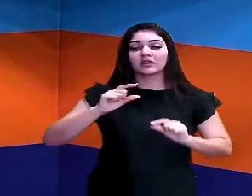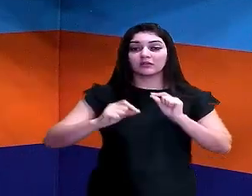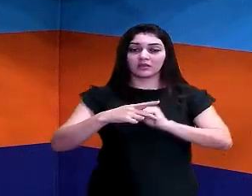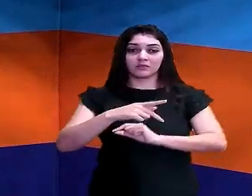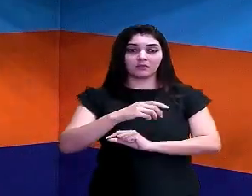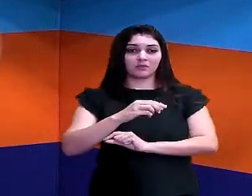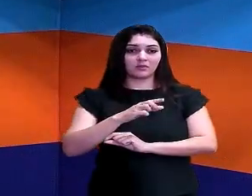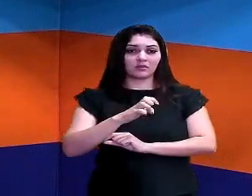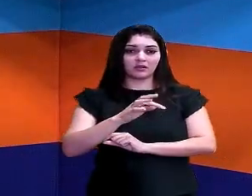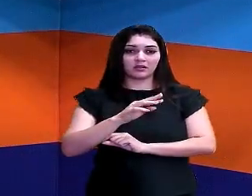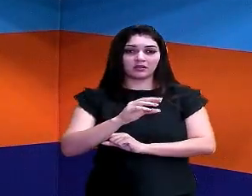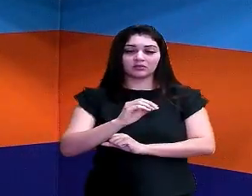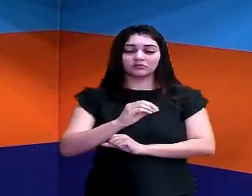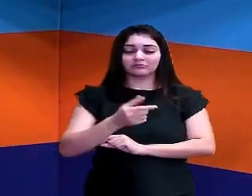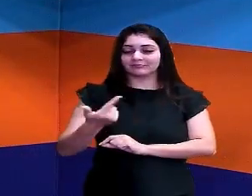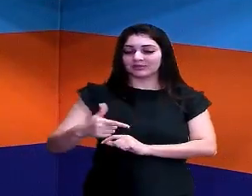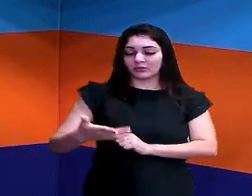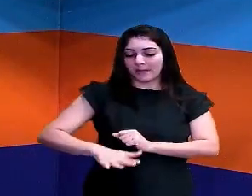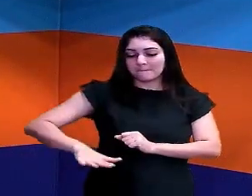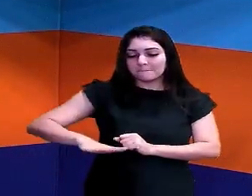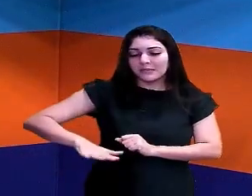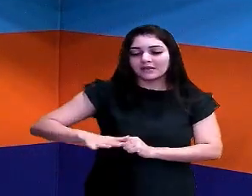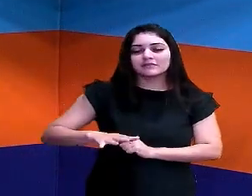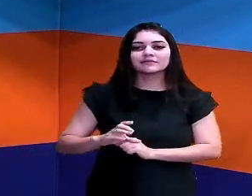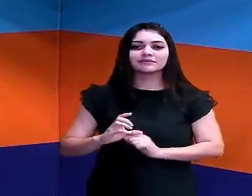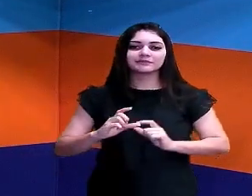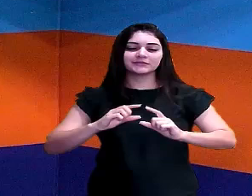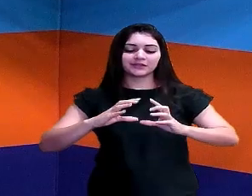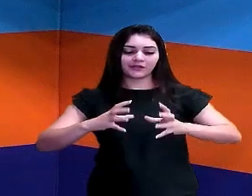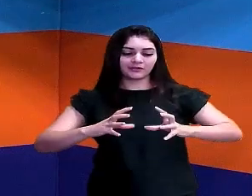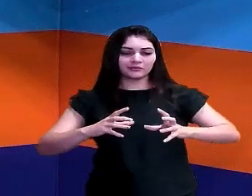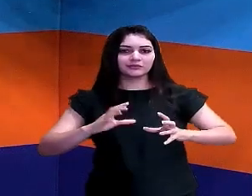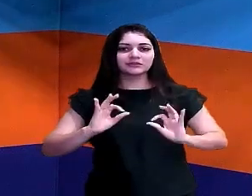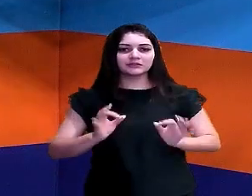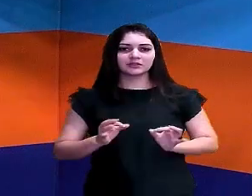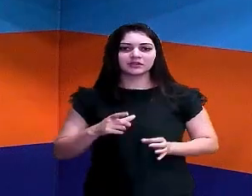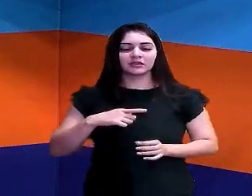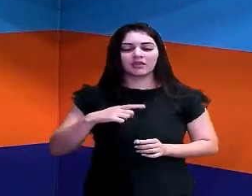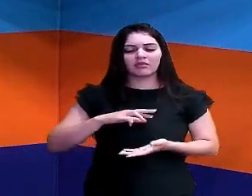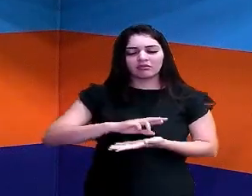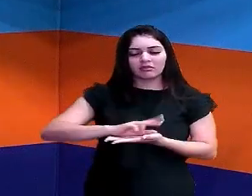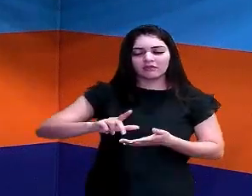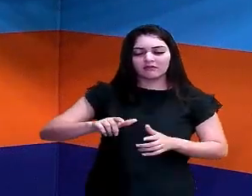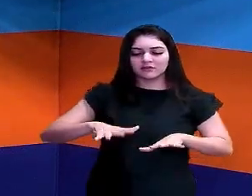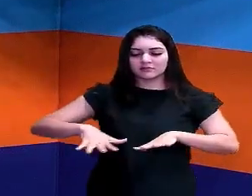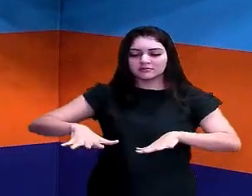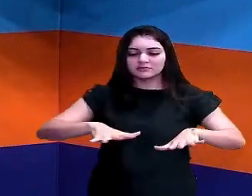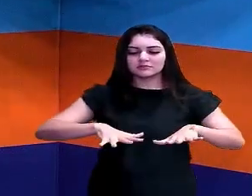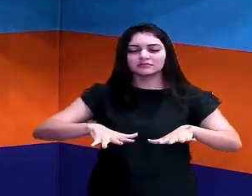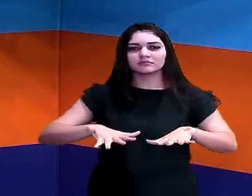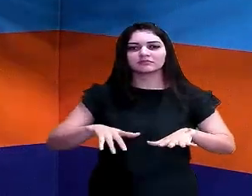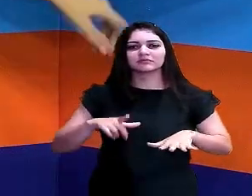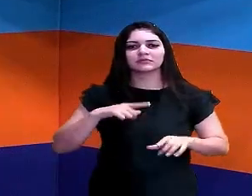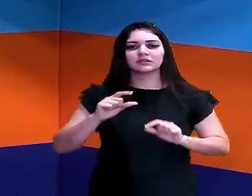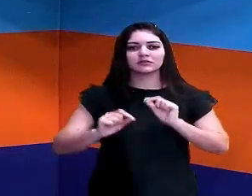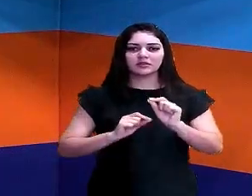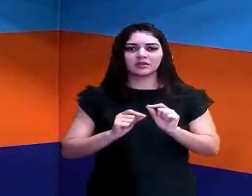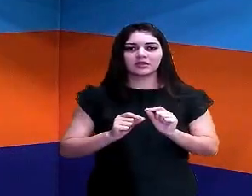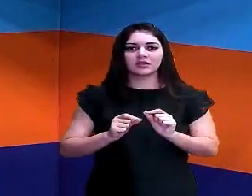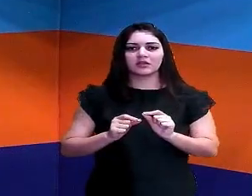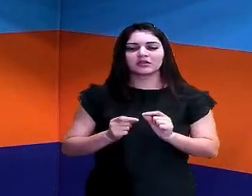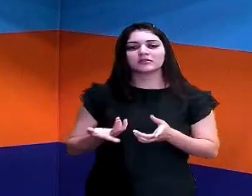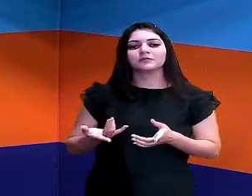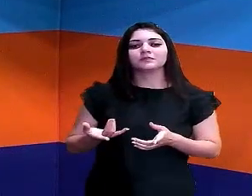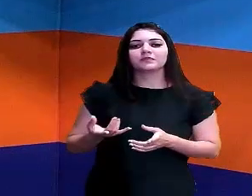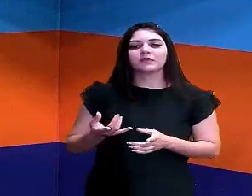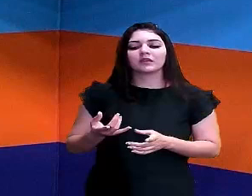tem base redonda, tá certo? São várias faces. E aí eu tenho um bloco retangular, o cubo e a